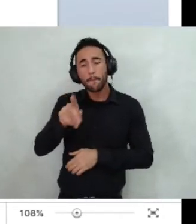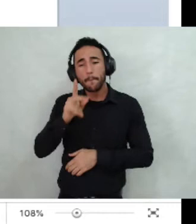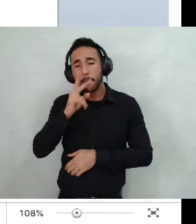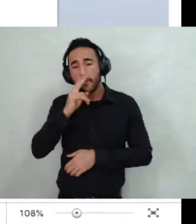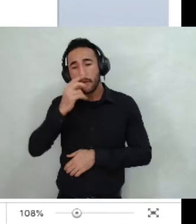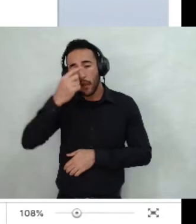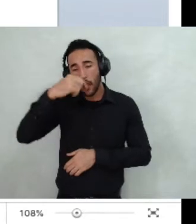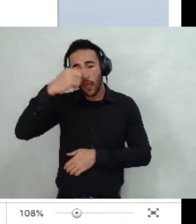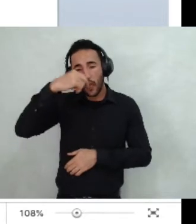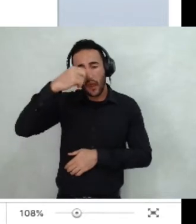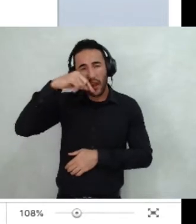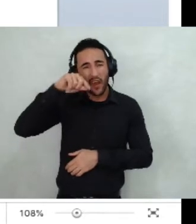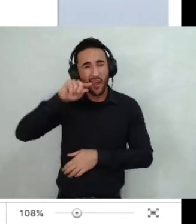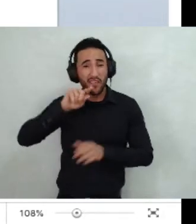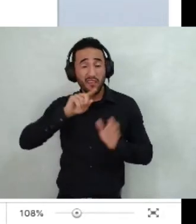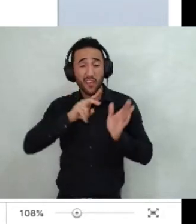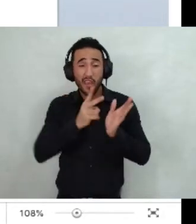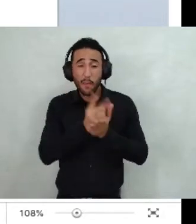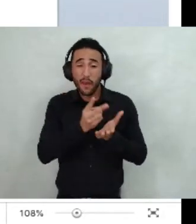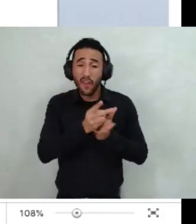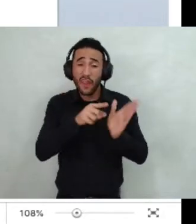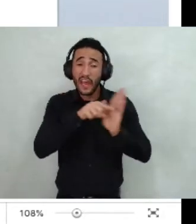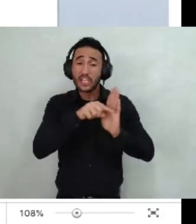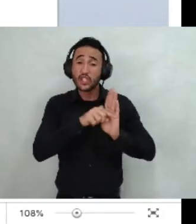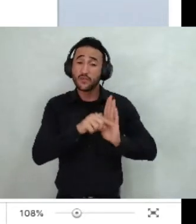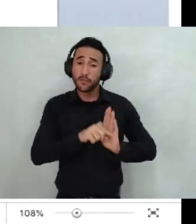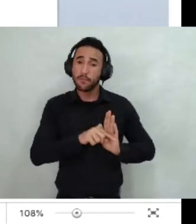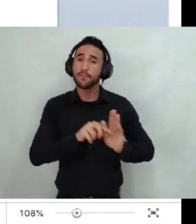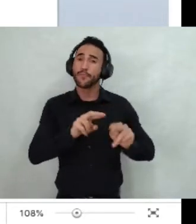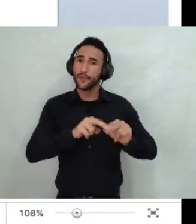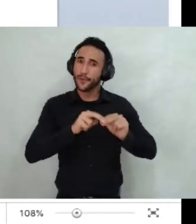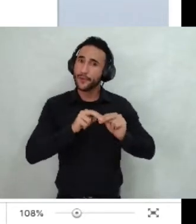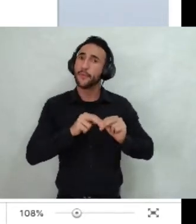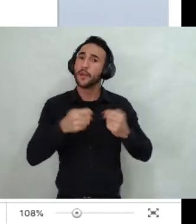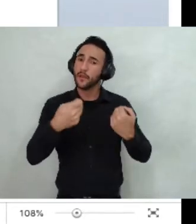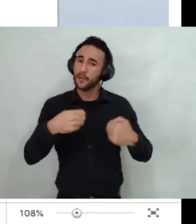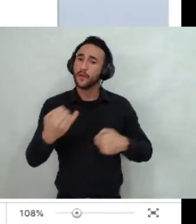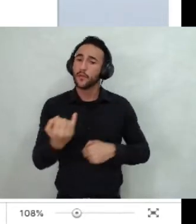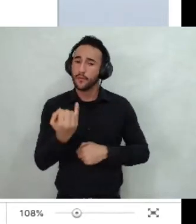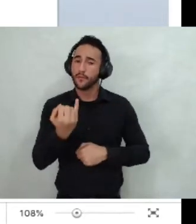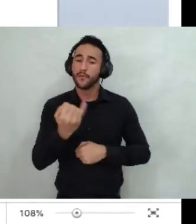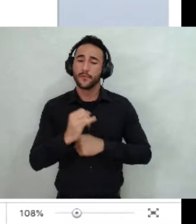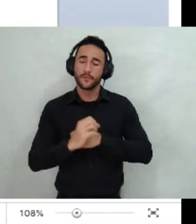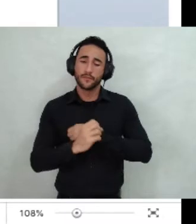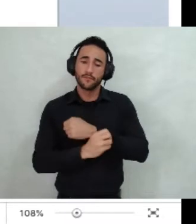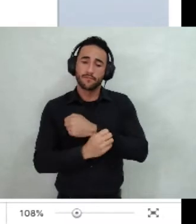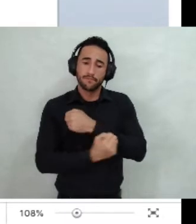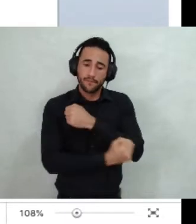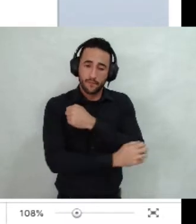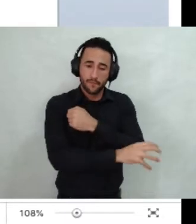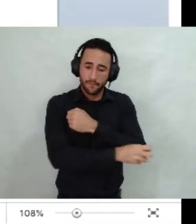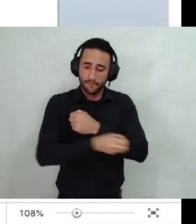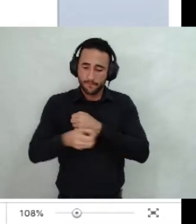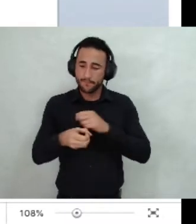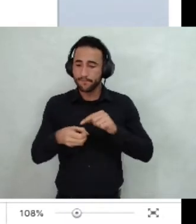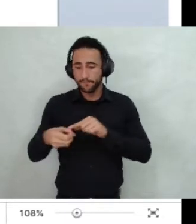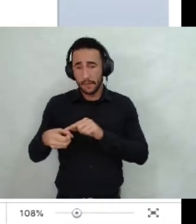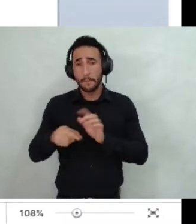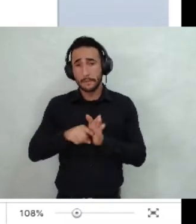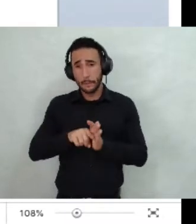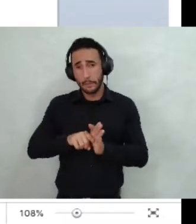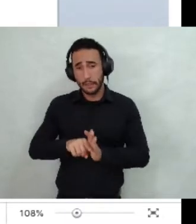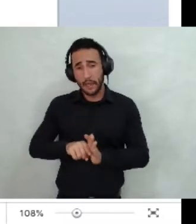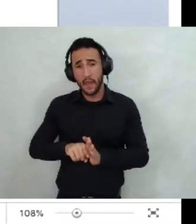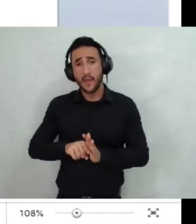é negativo, porque vejam, alguns dias, né, depois da primeira semana, onde a gente diz que o PCR